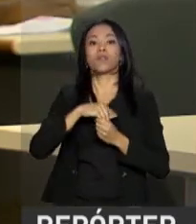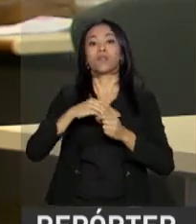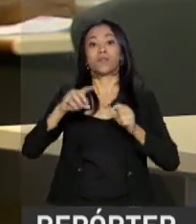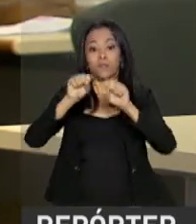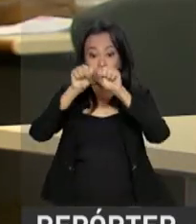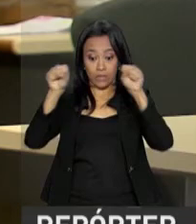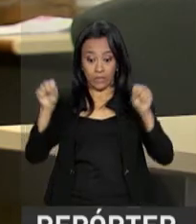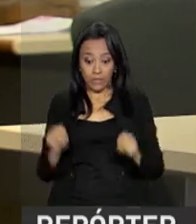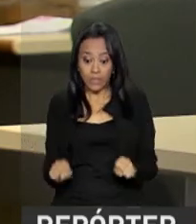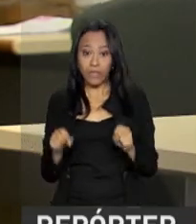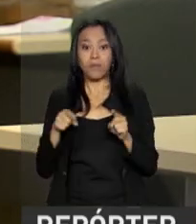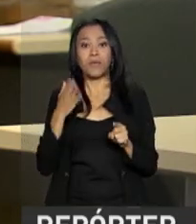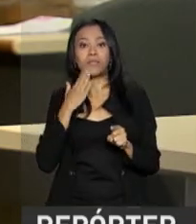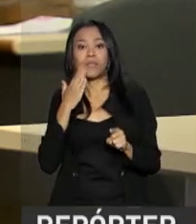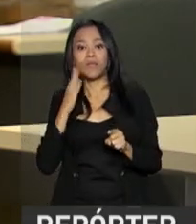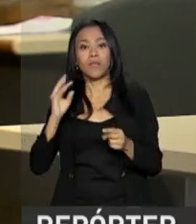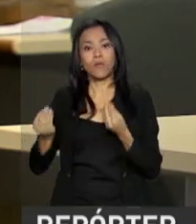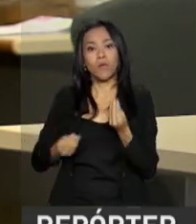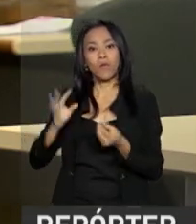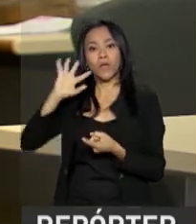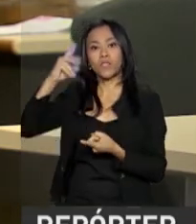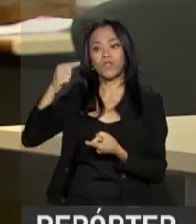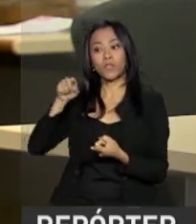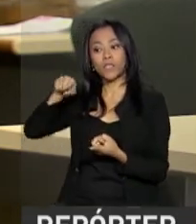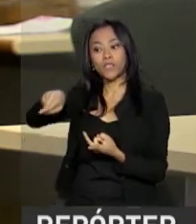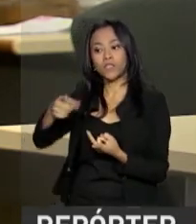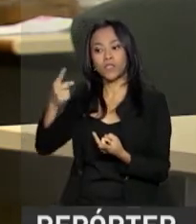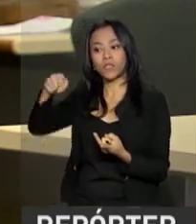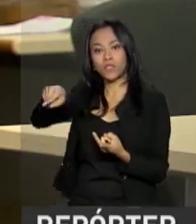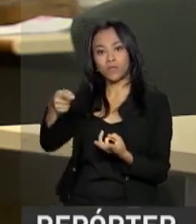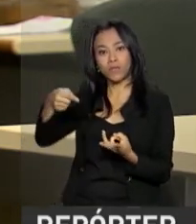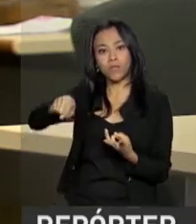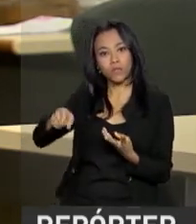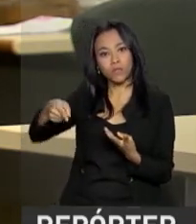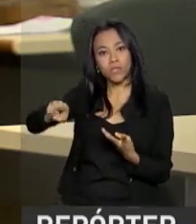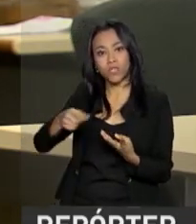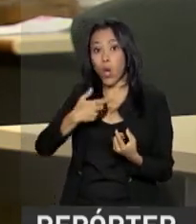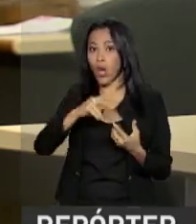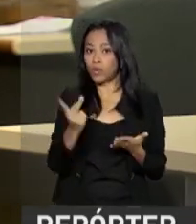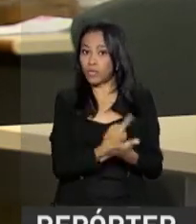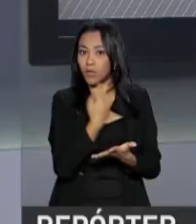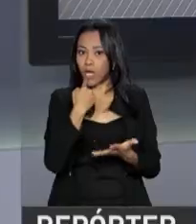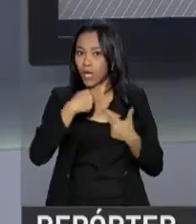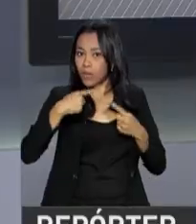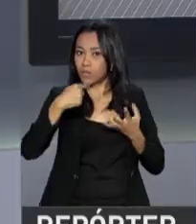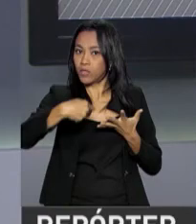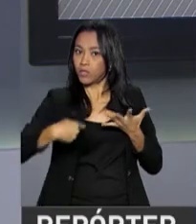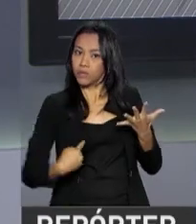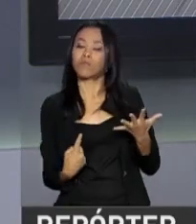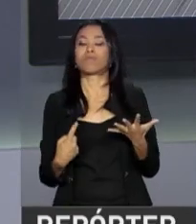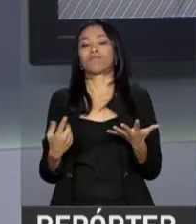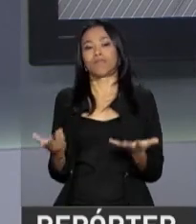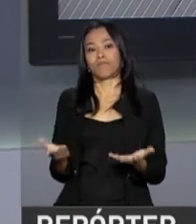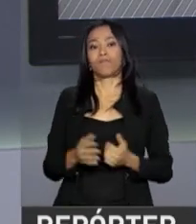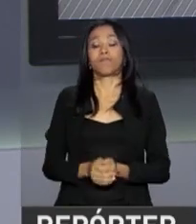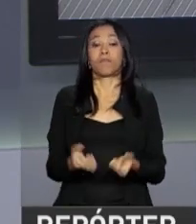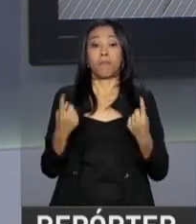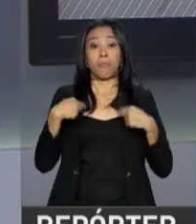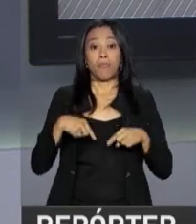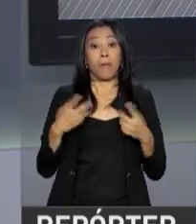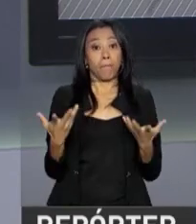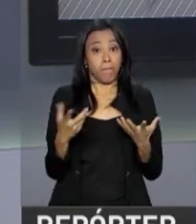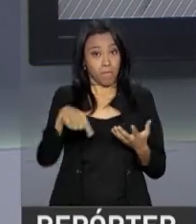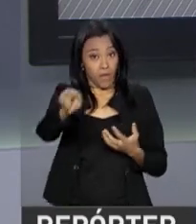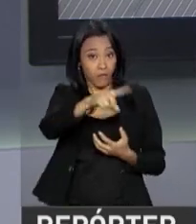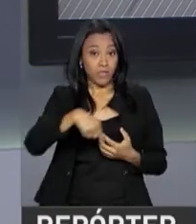pra que ele é problema que é apresentado o número recorrente reclamação a respeito de um serviço para registrar uma manifestação